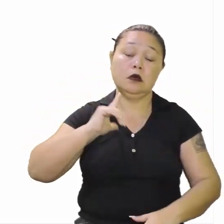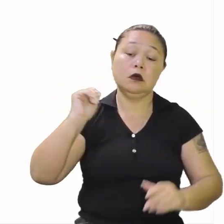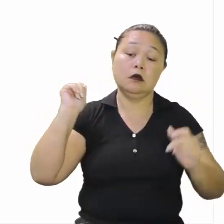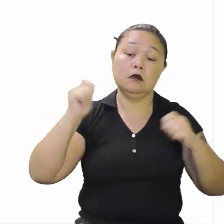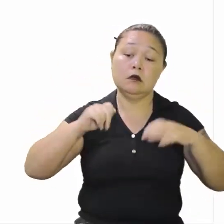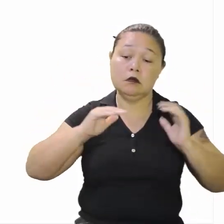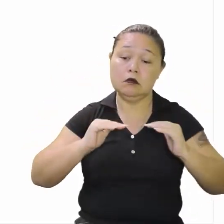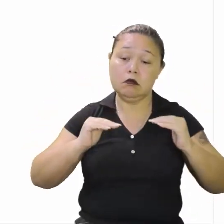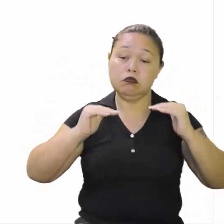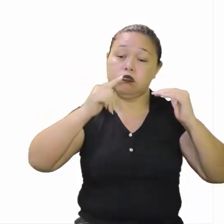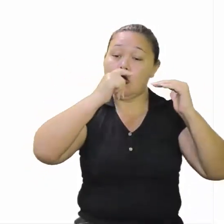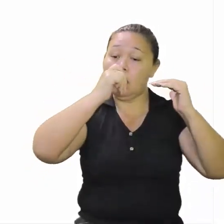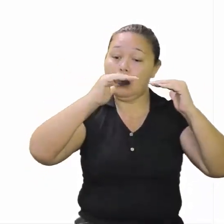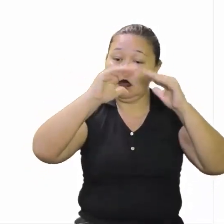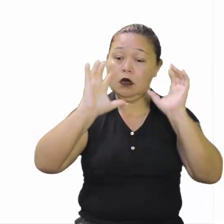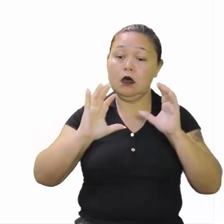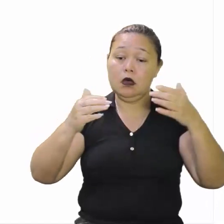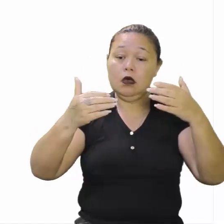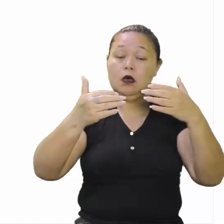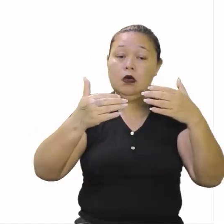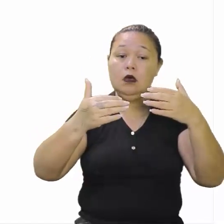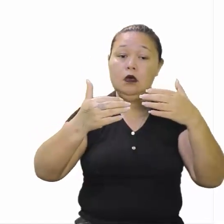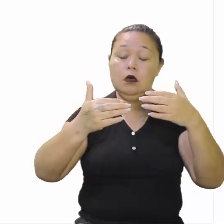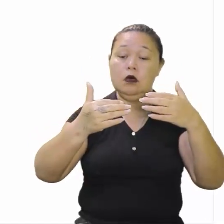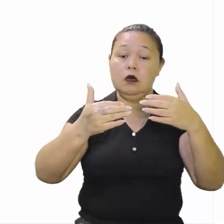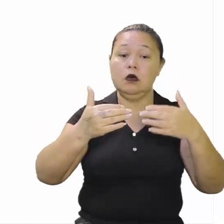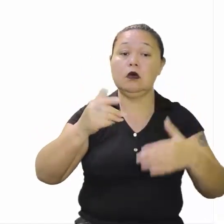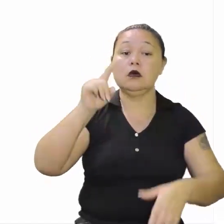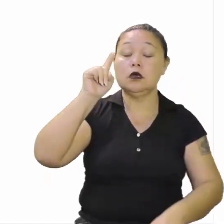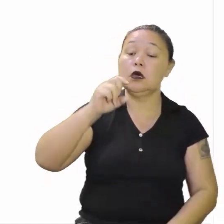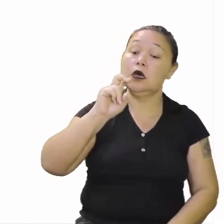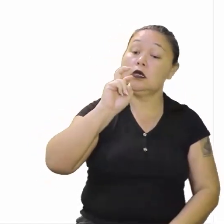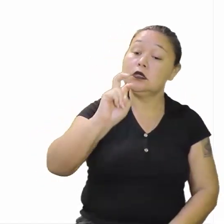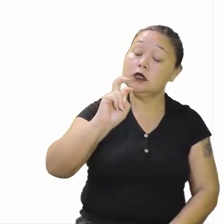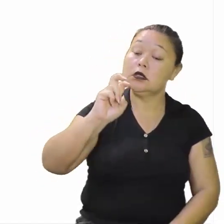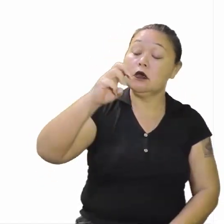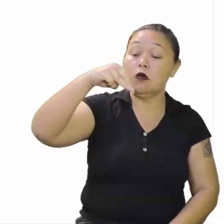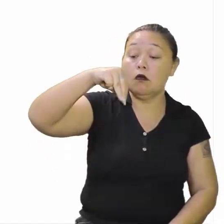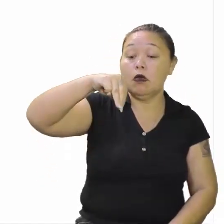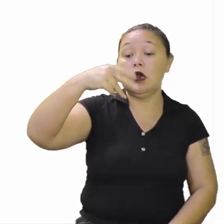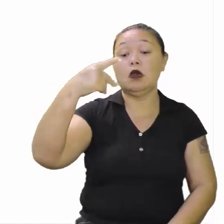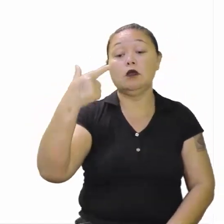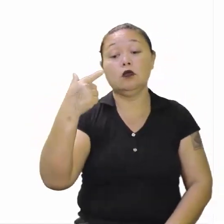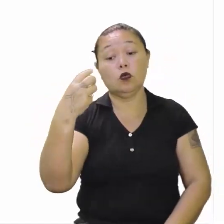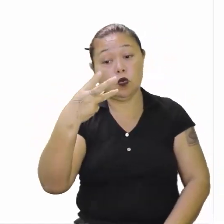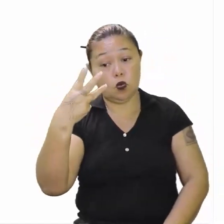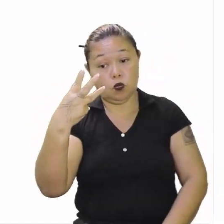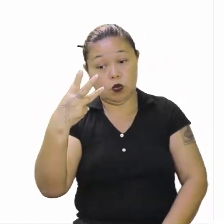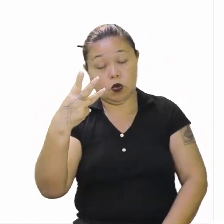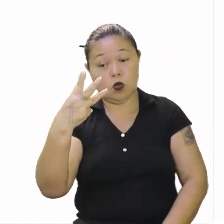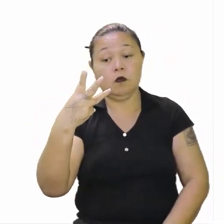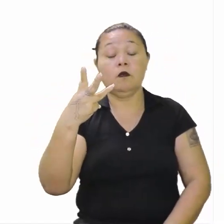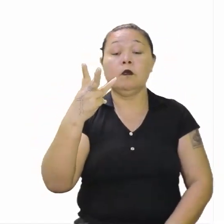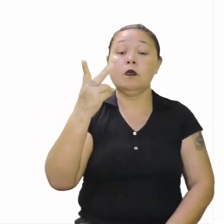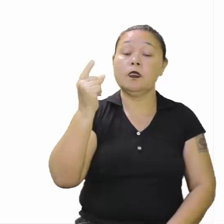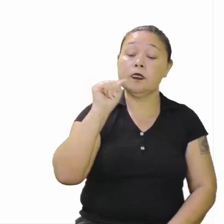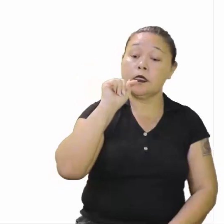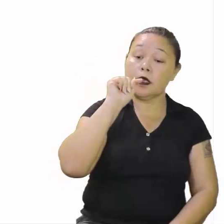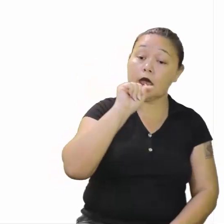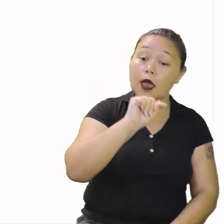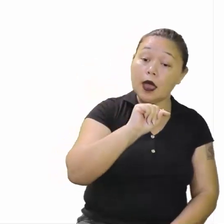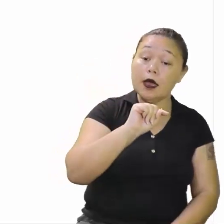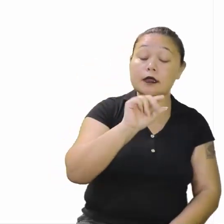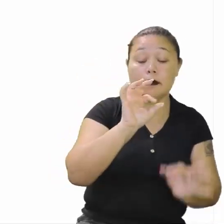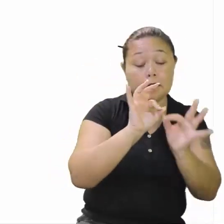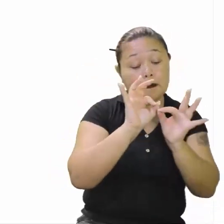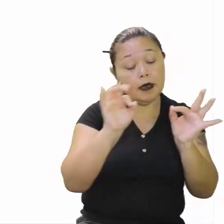capacidade para 5 metros cúbicos. Então, cada metro cúbico corresponde a 1000 litros, ou